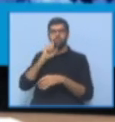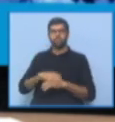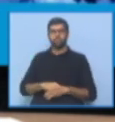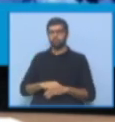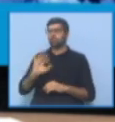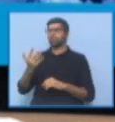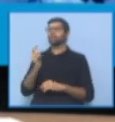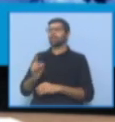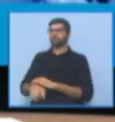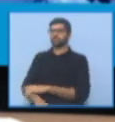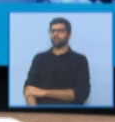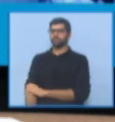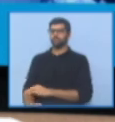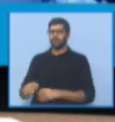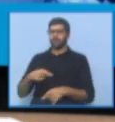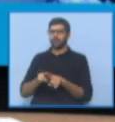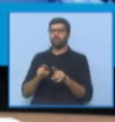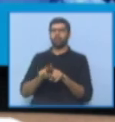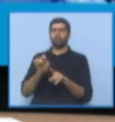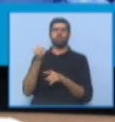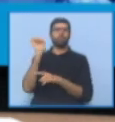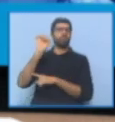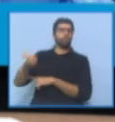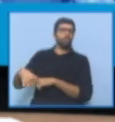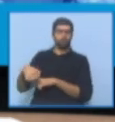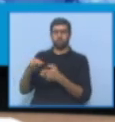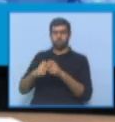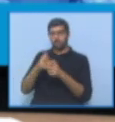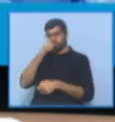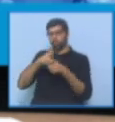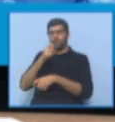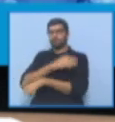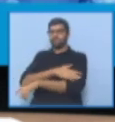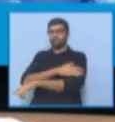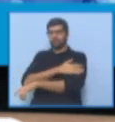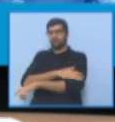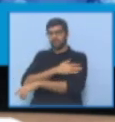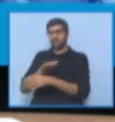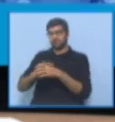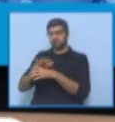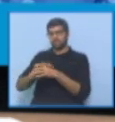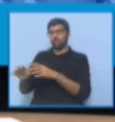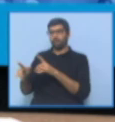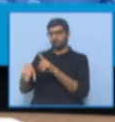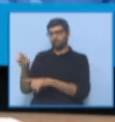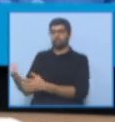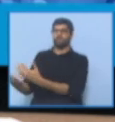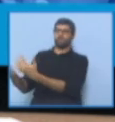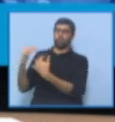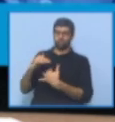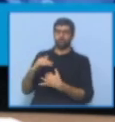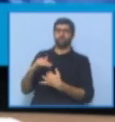que está a acontecer é um virar de costas para o problema daqueles mais vulneráveis que estão em situação migratória